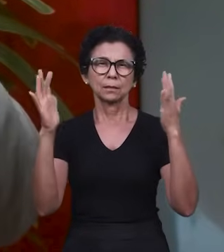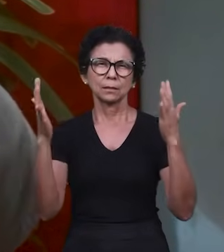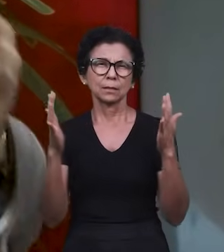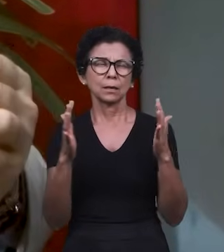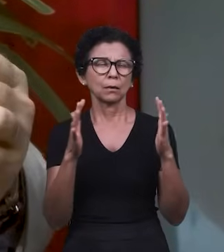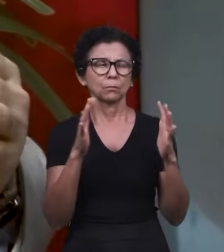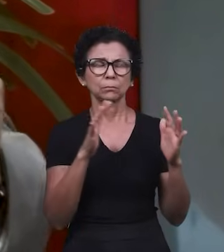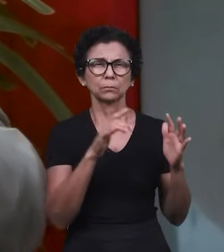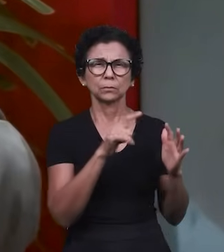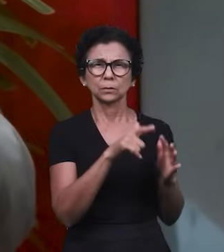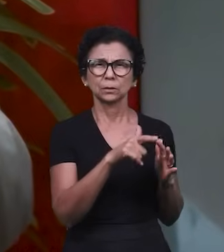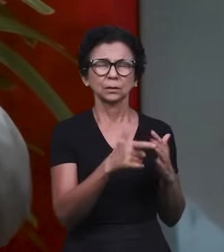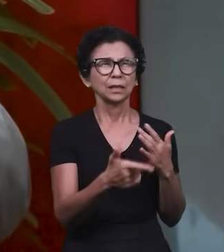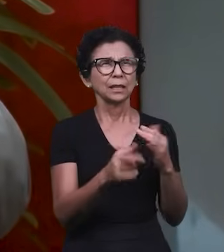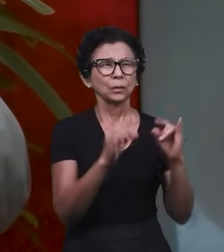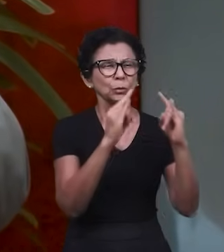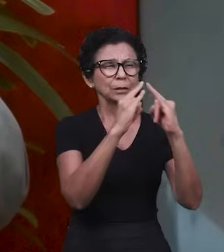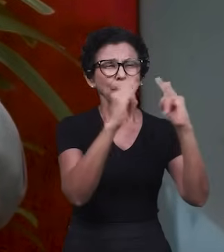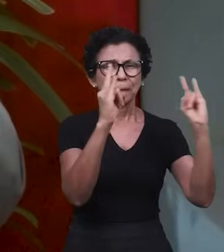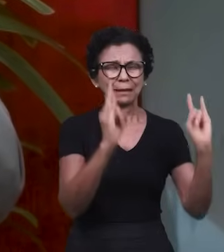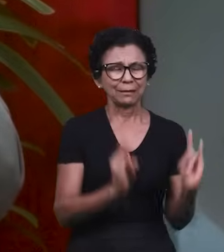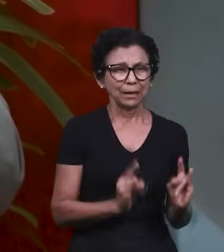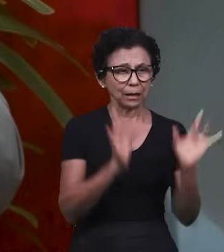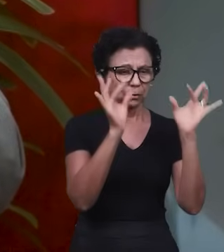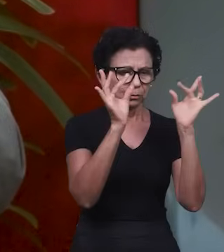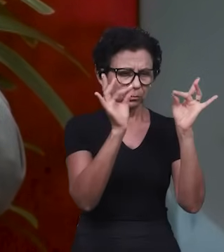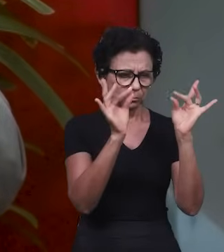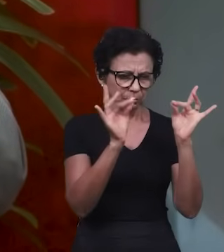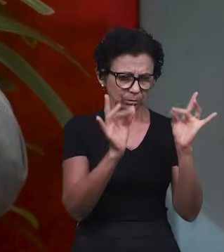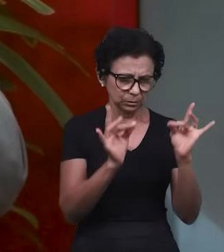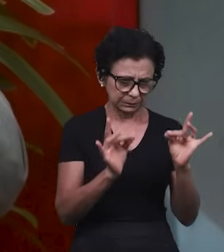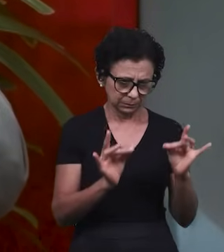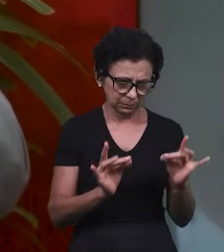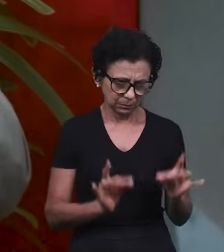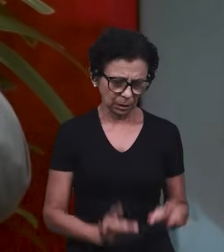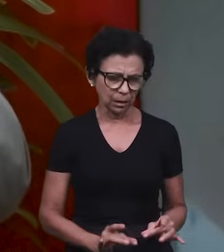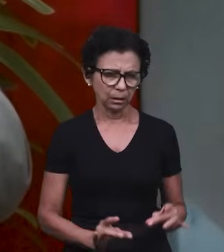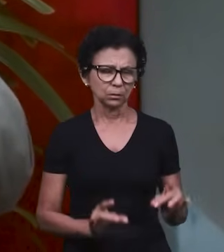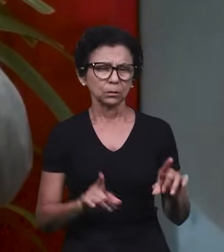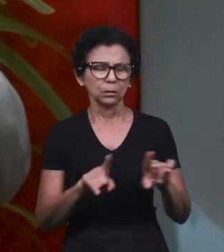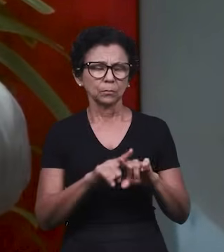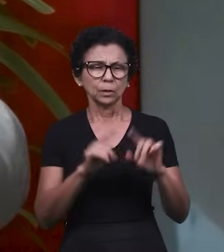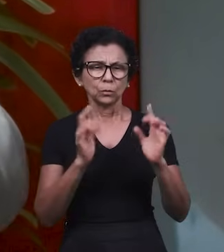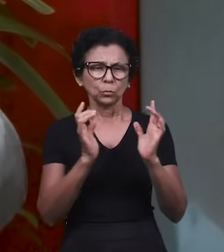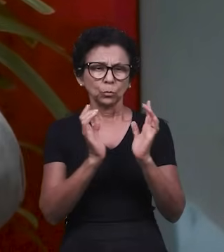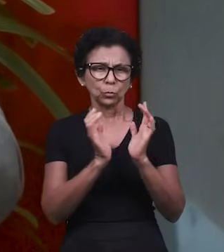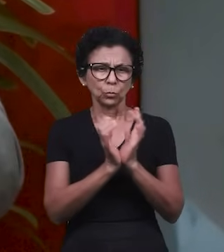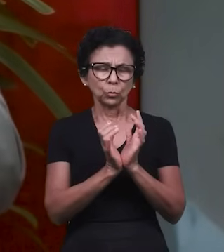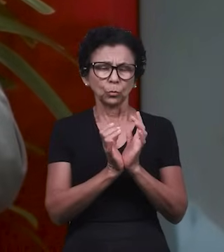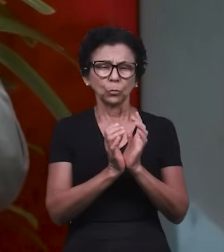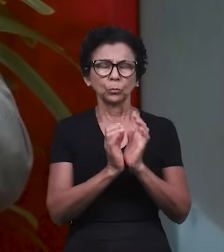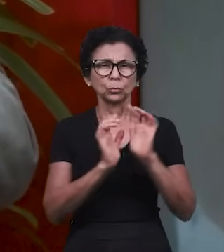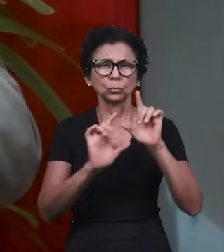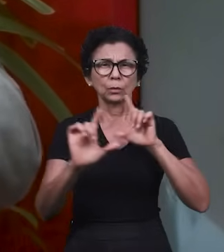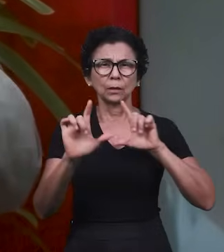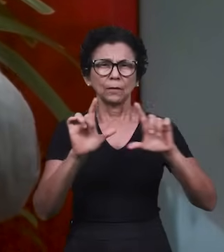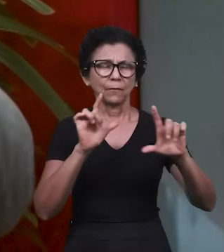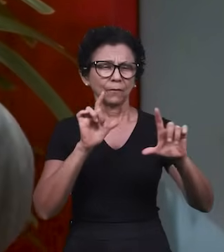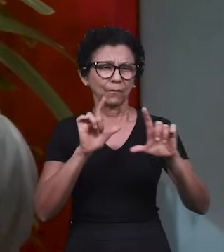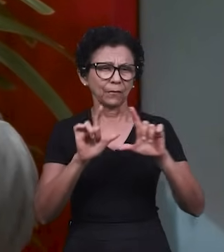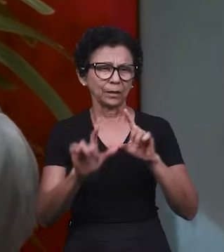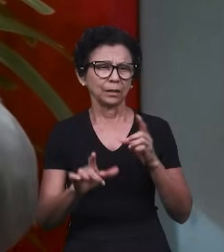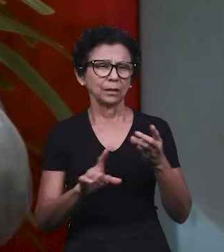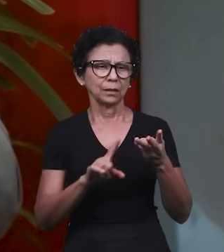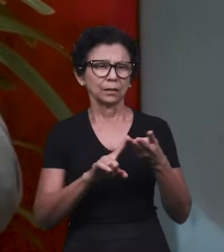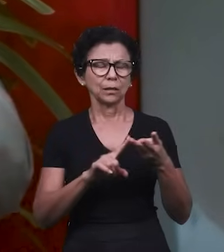os detalhes do tabernáculo, ao procedimento dos levitas, dos sacerdotes, sumo sacerdote, o que